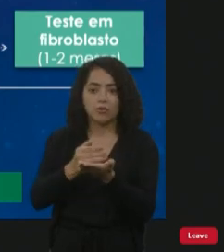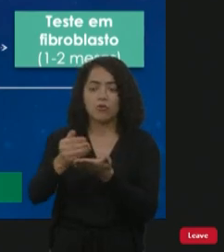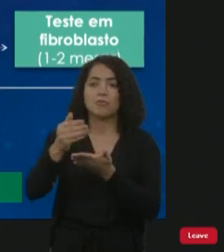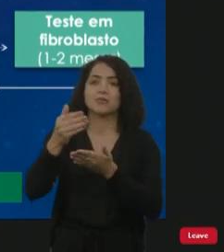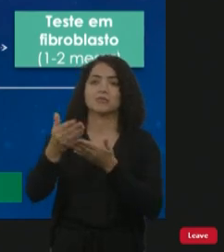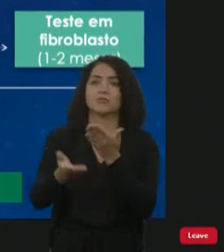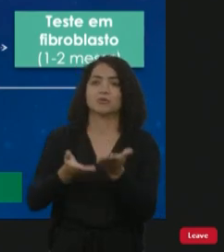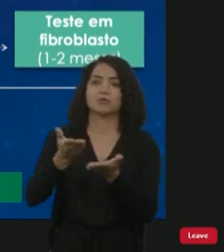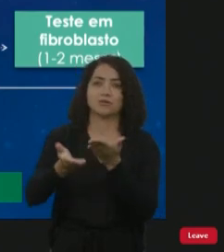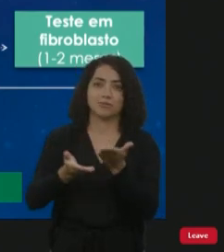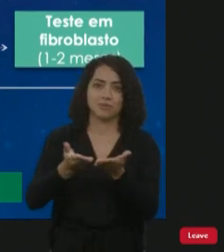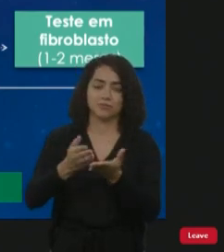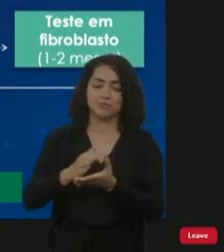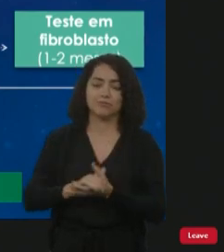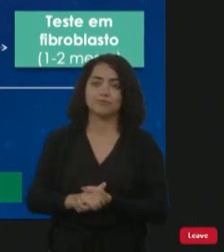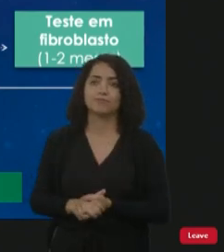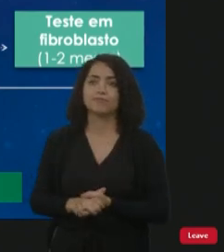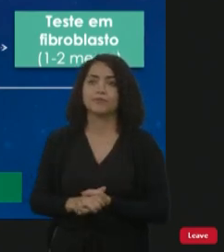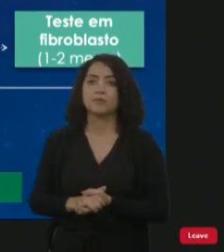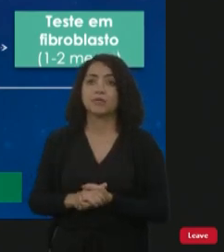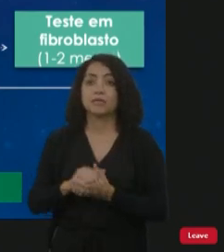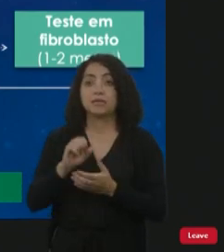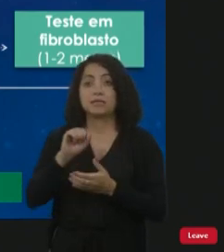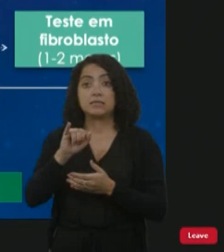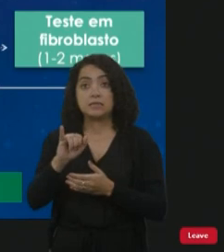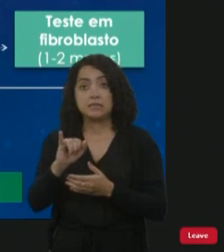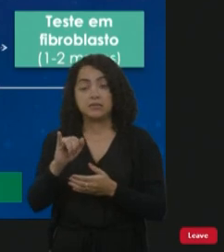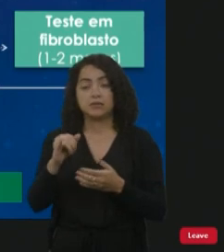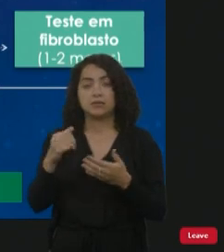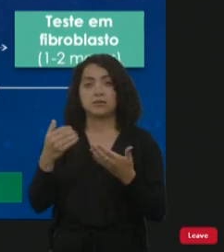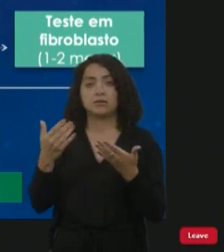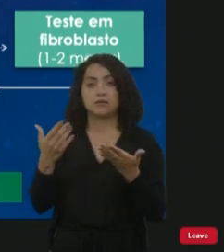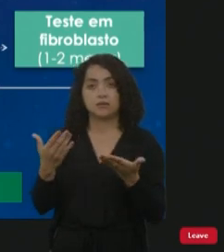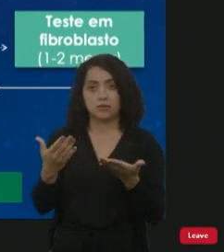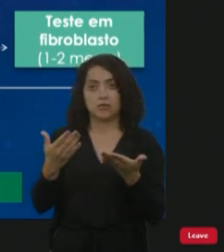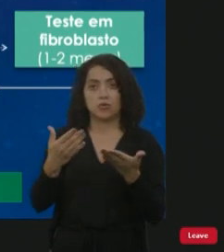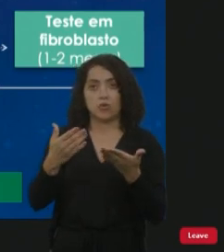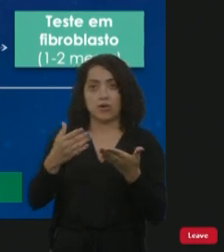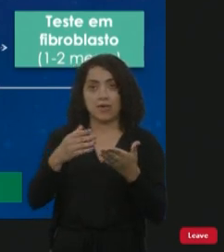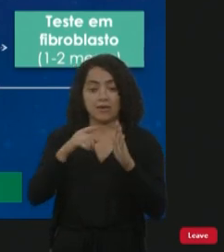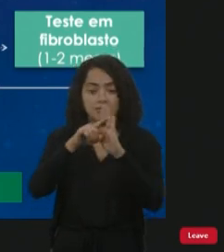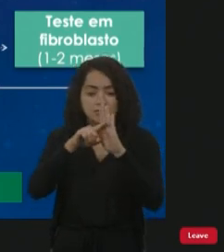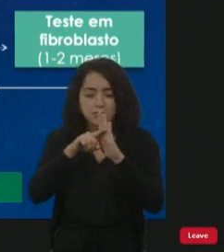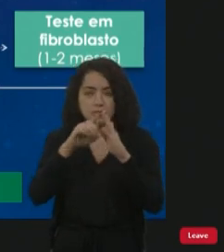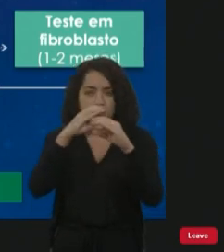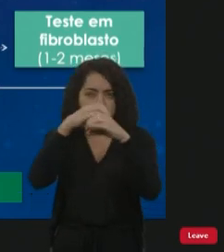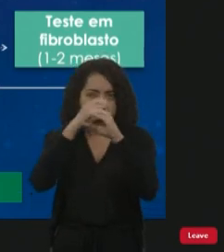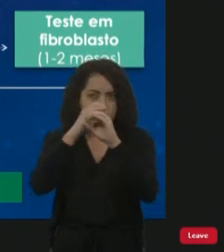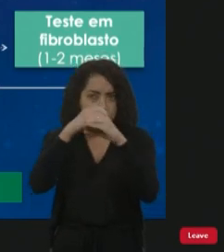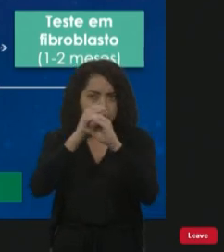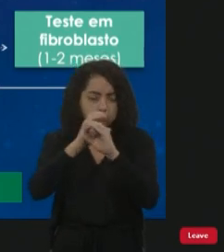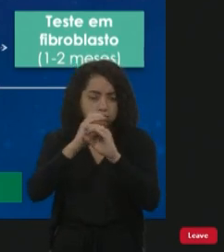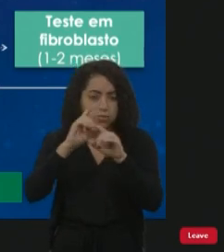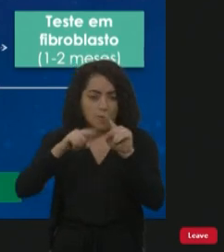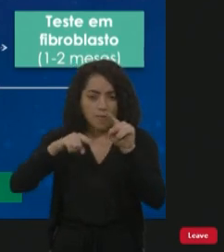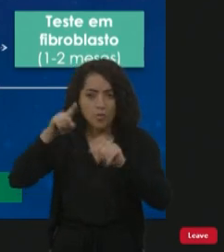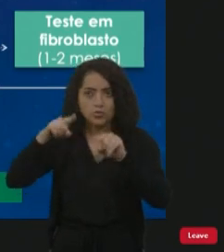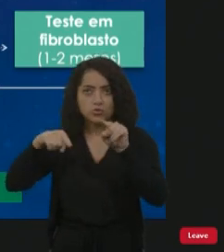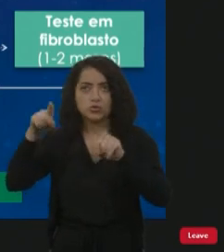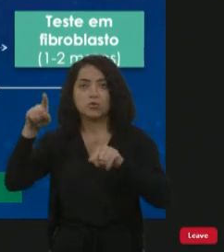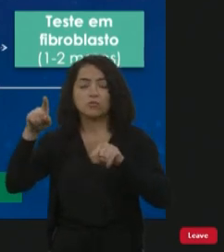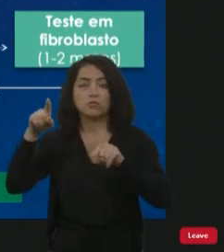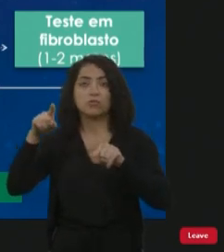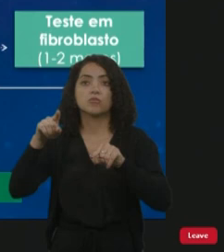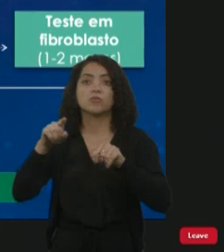tá? Se, por acaso, o teste do pezinho deu essa alteração, ótimo,